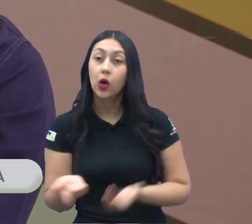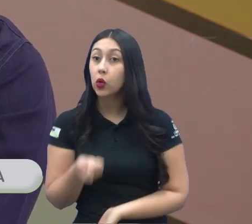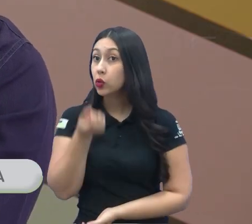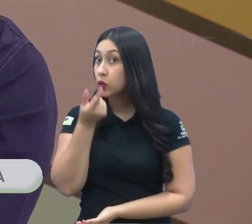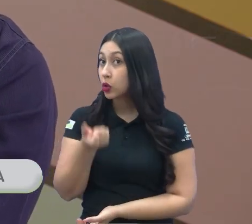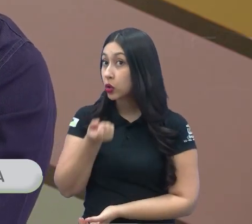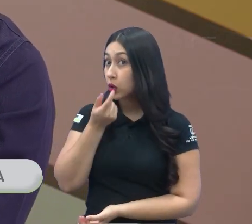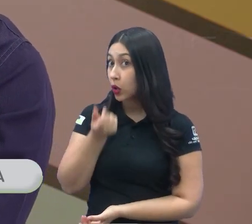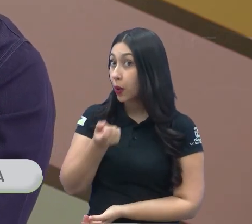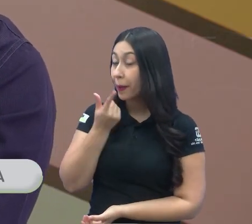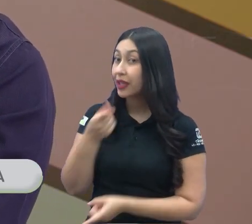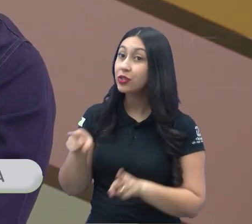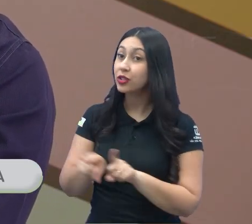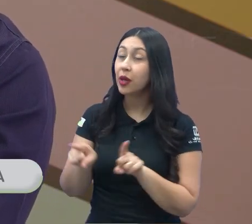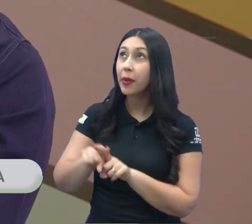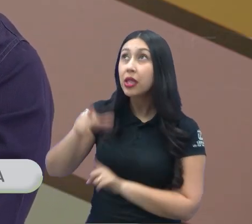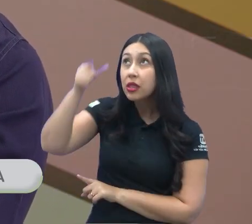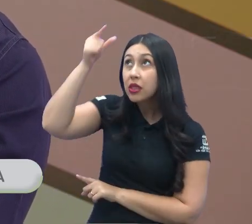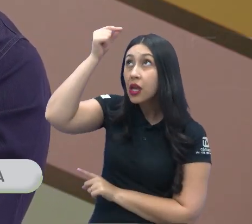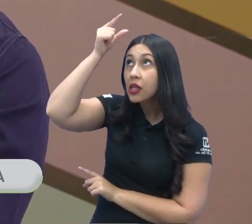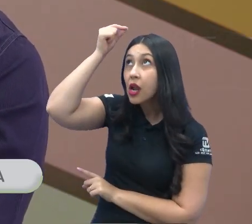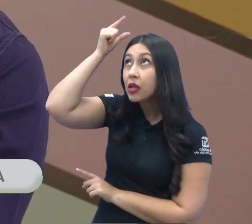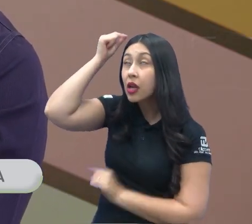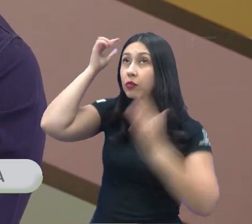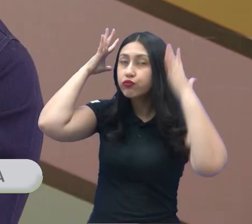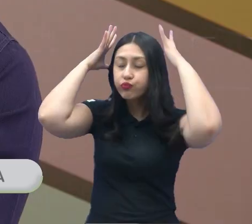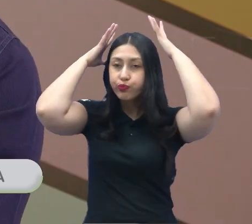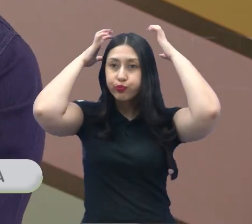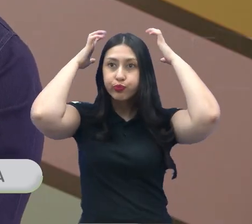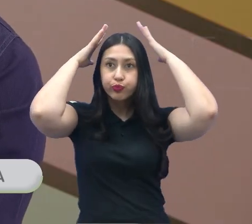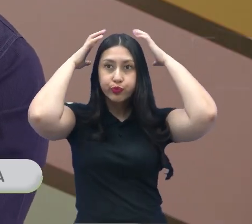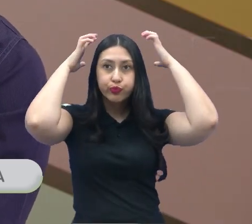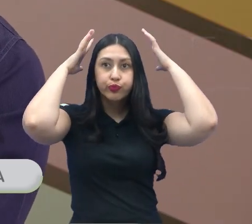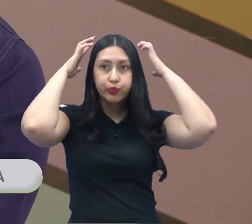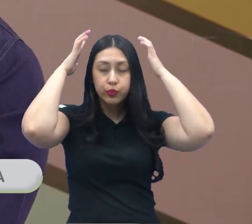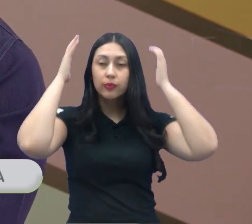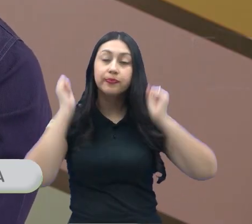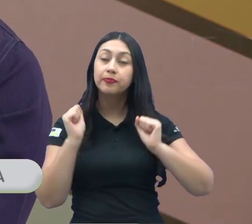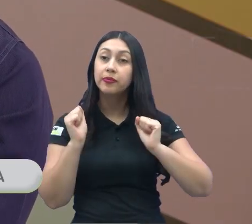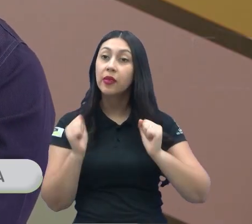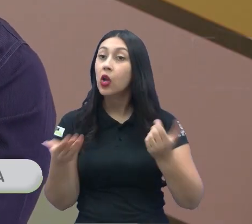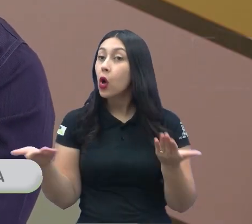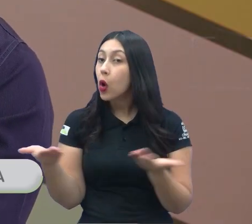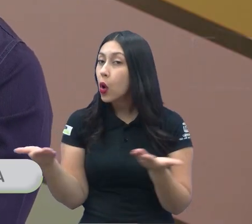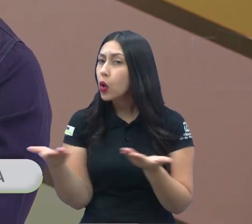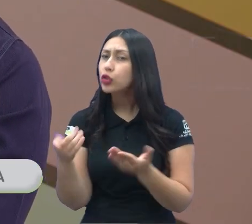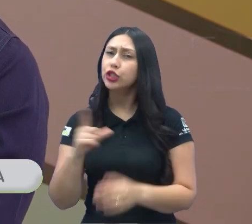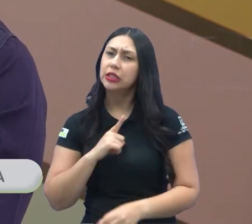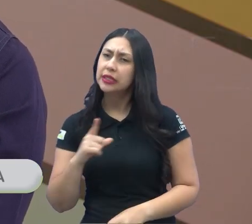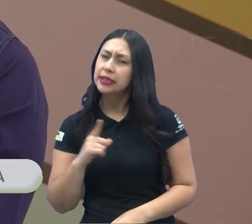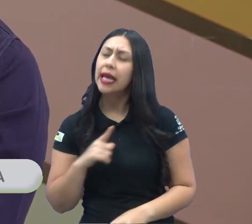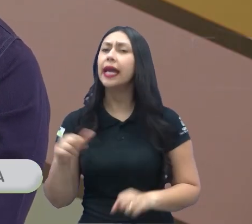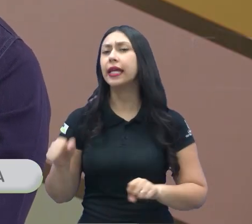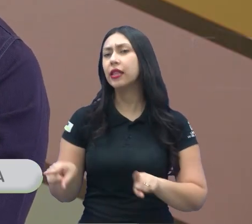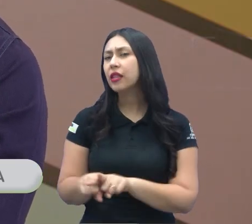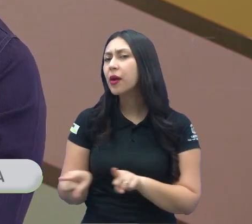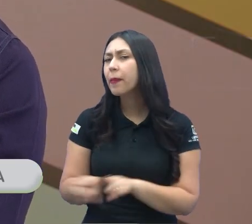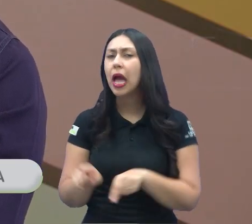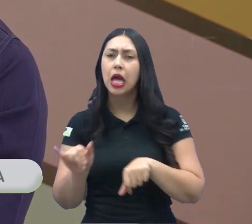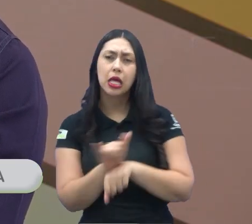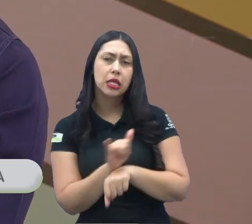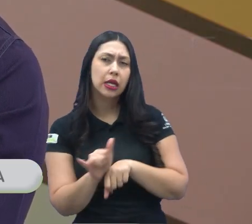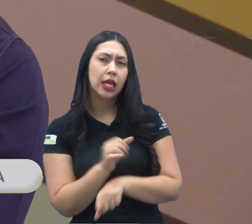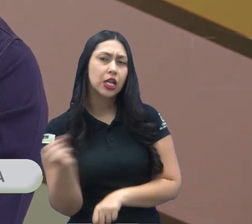e a loção de uso tópico. Então, isso vai ser o de todos os dias. A gente, hoje em dia, tem alguns procedimentos mais modernos, quando a gente quer dar um